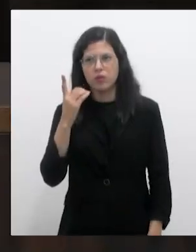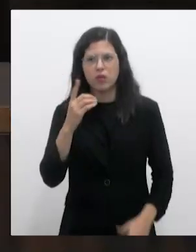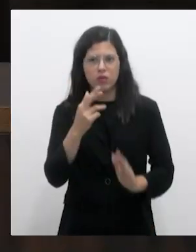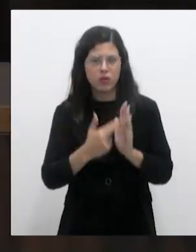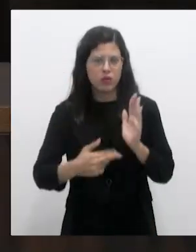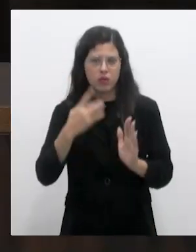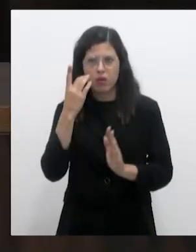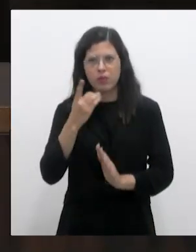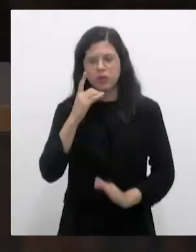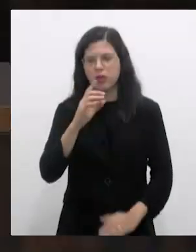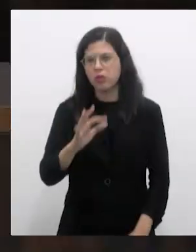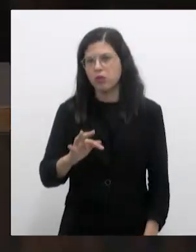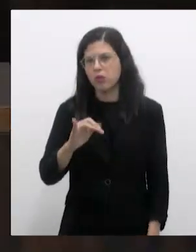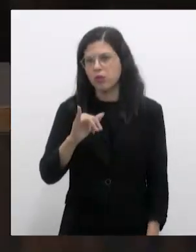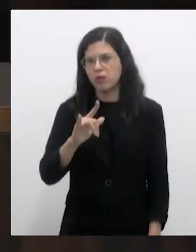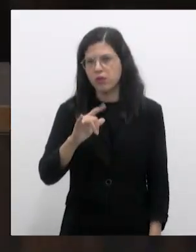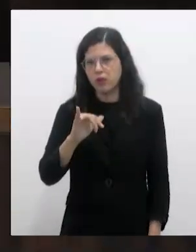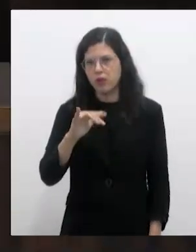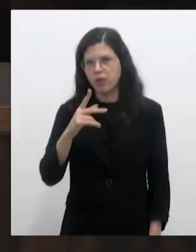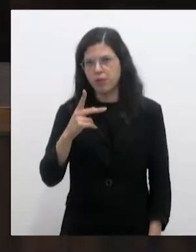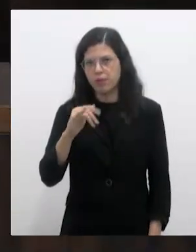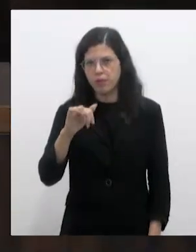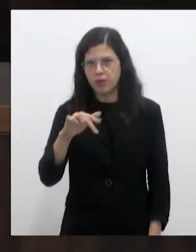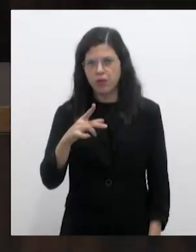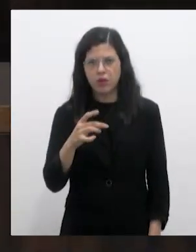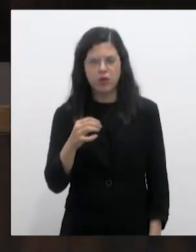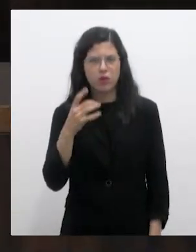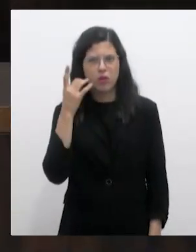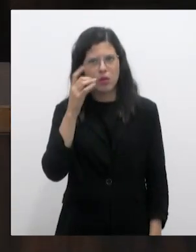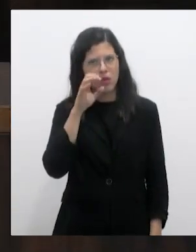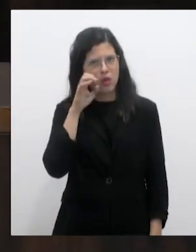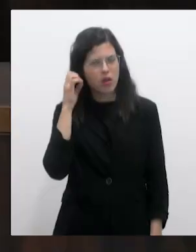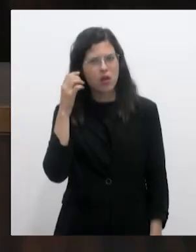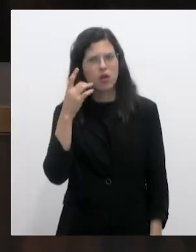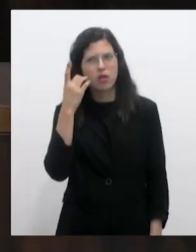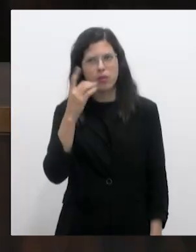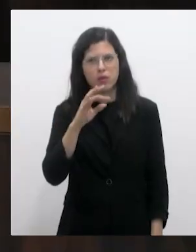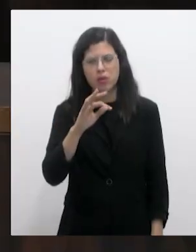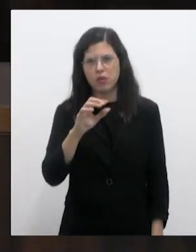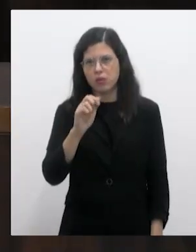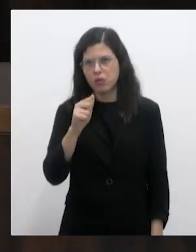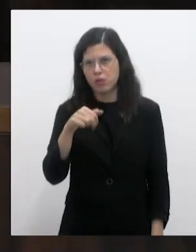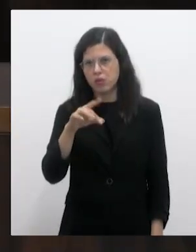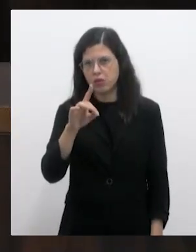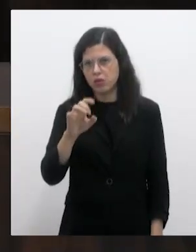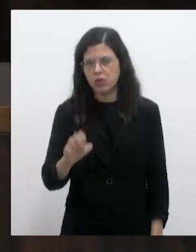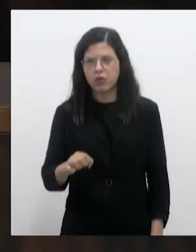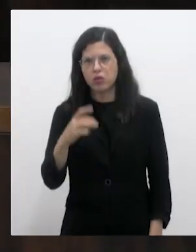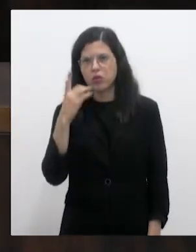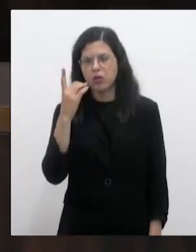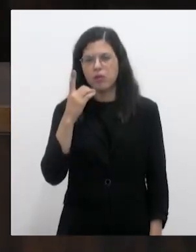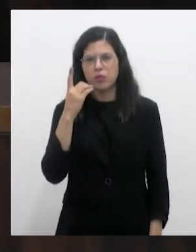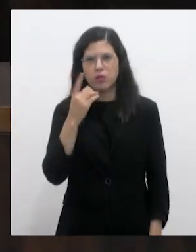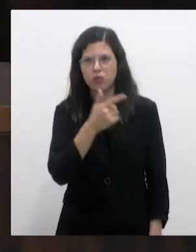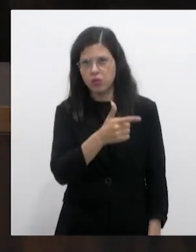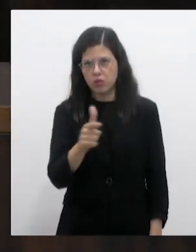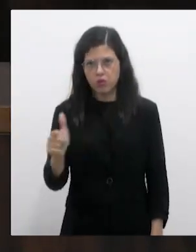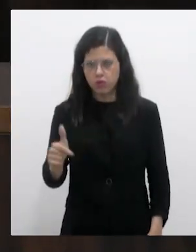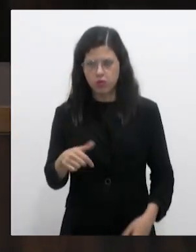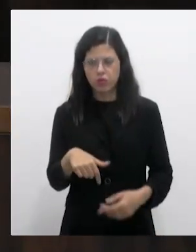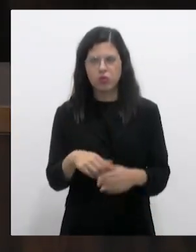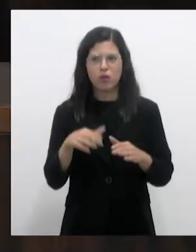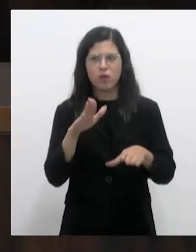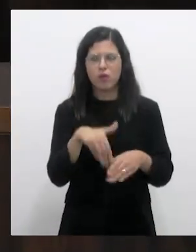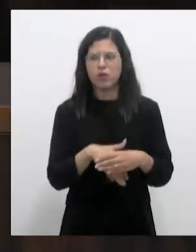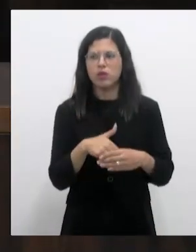Canela, deputado Vinícius Cosolino, deputada Érica Takimoto, deputado Tandes Vieira e deputado Carlos Macedo. Em